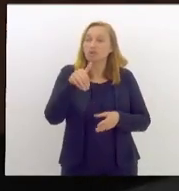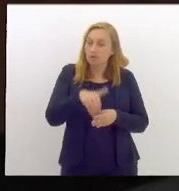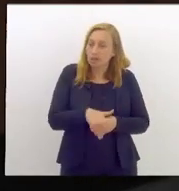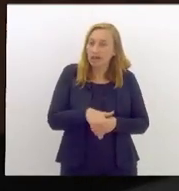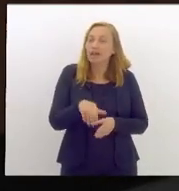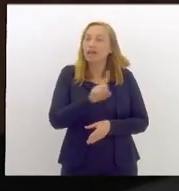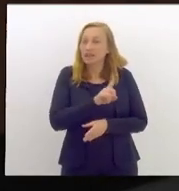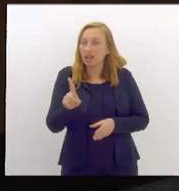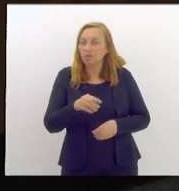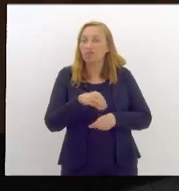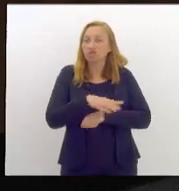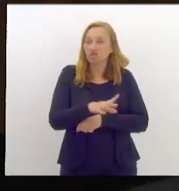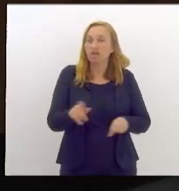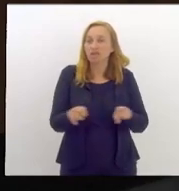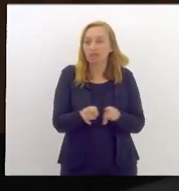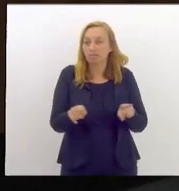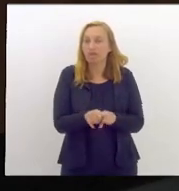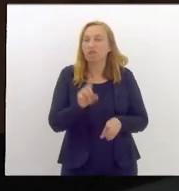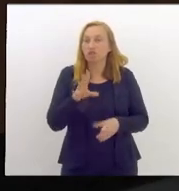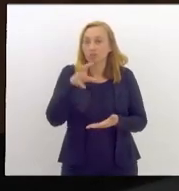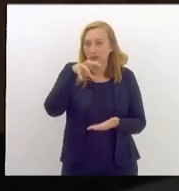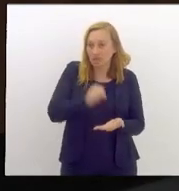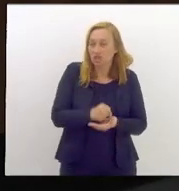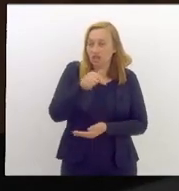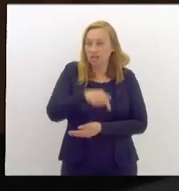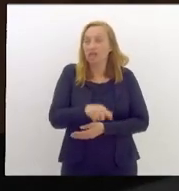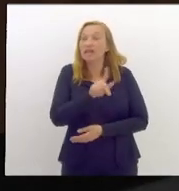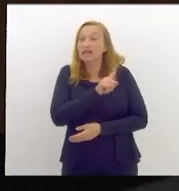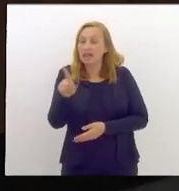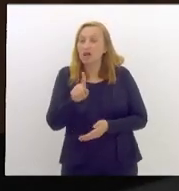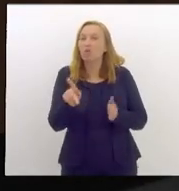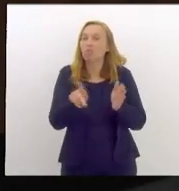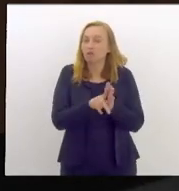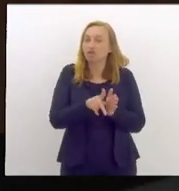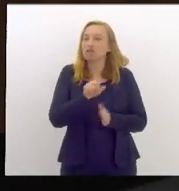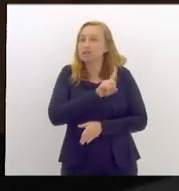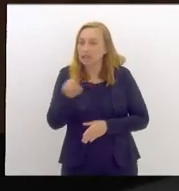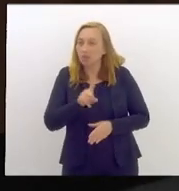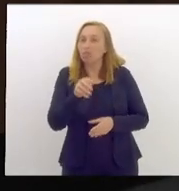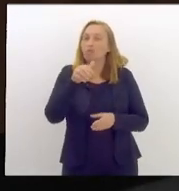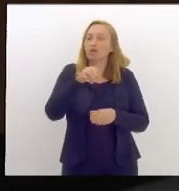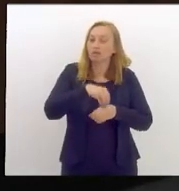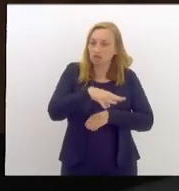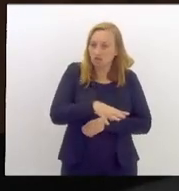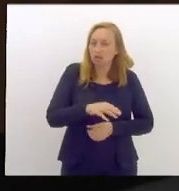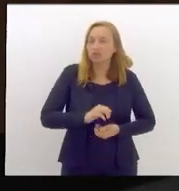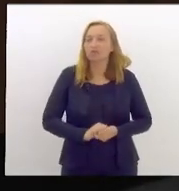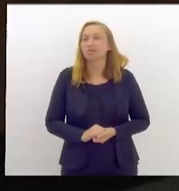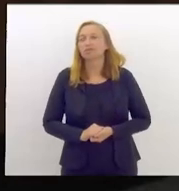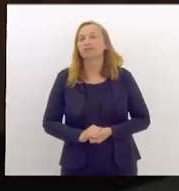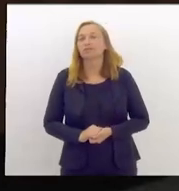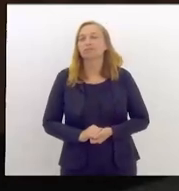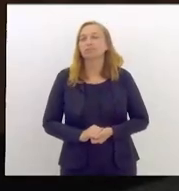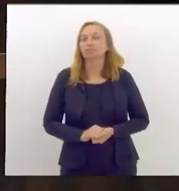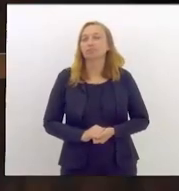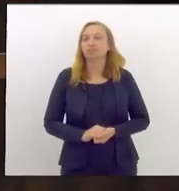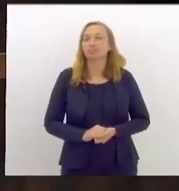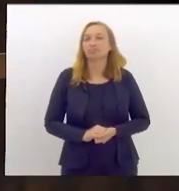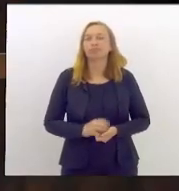não também ao destaque então só para ficar registrado que eu botei não ao projeto e não ao destaque